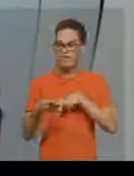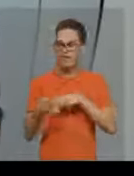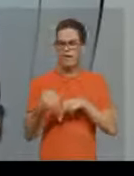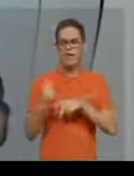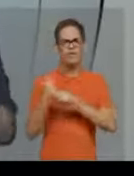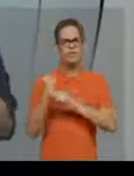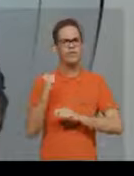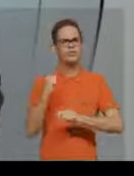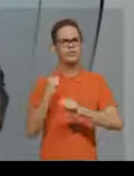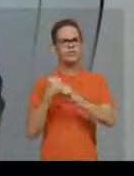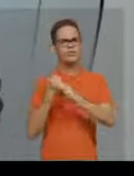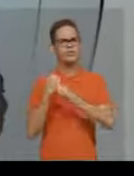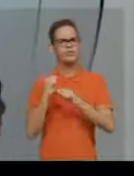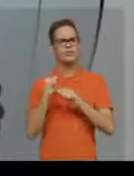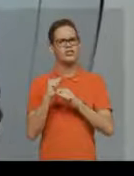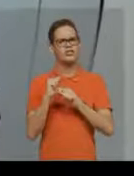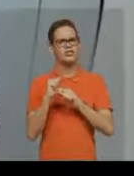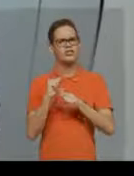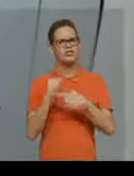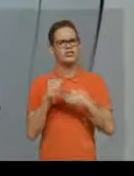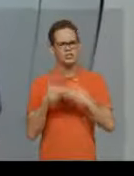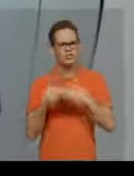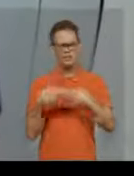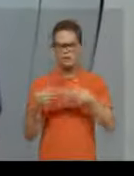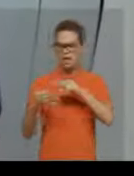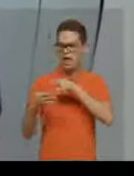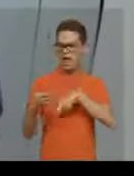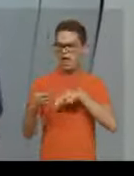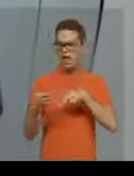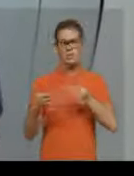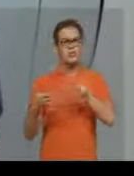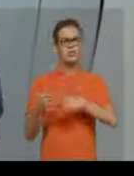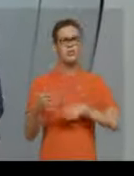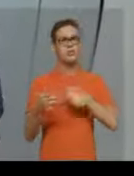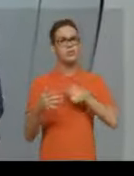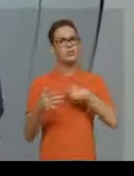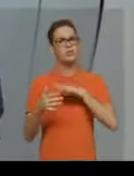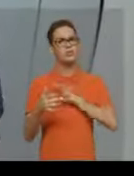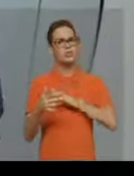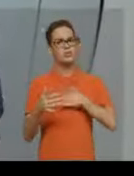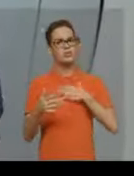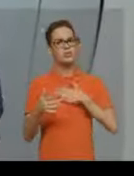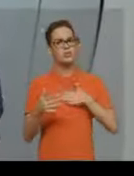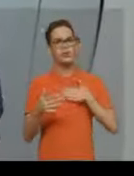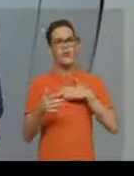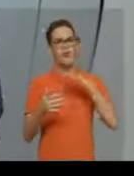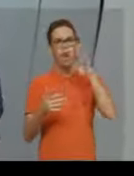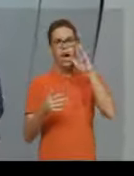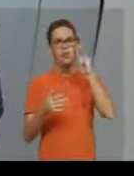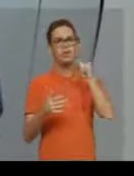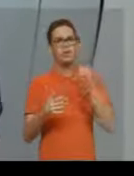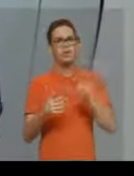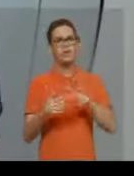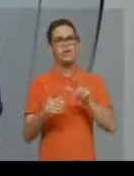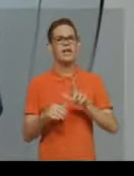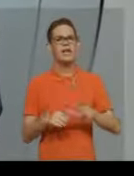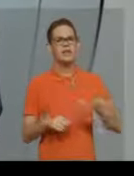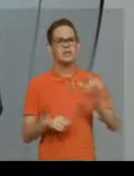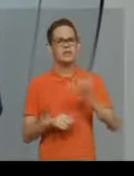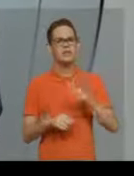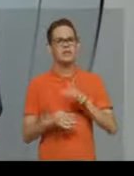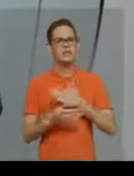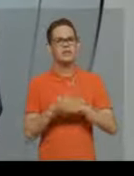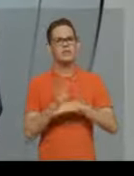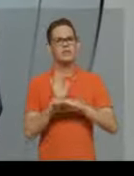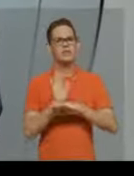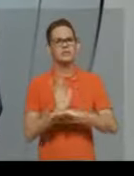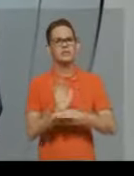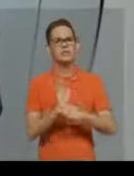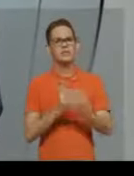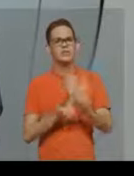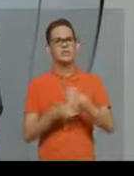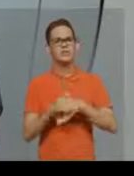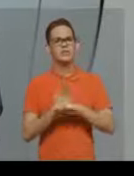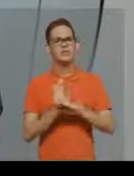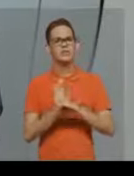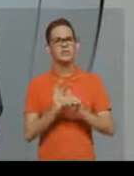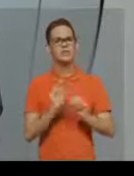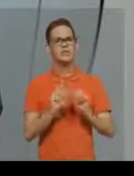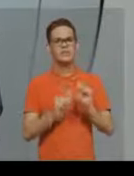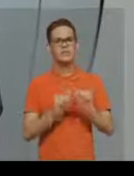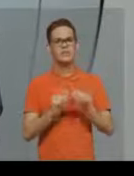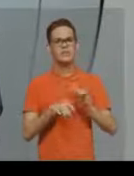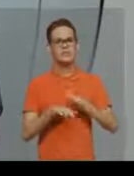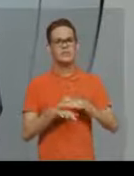entra você sente o que a pessoa sentiu. Então, acho que a literatura contribui também, dentro daquele aspecto que eu falei, para